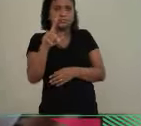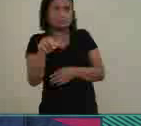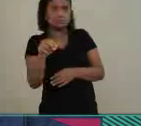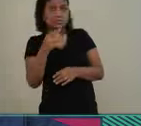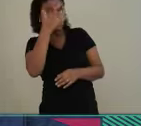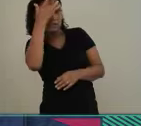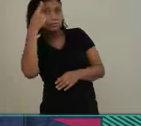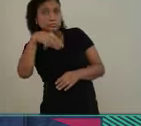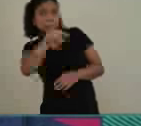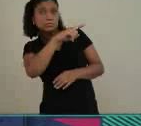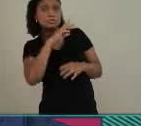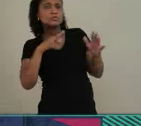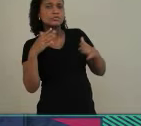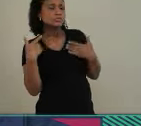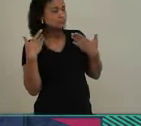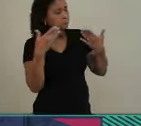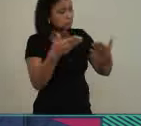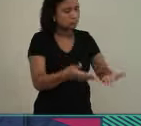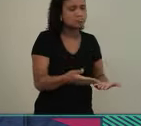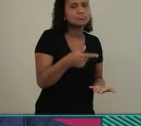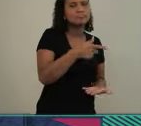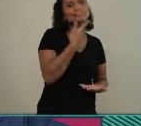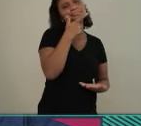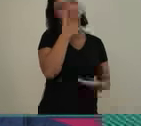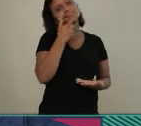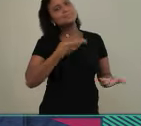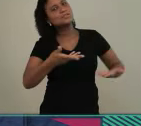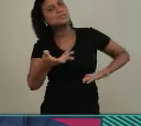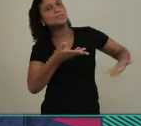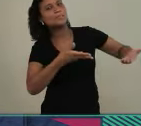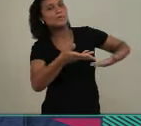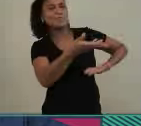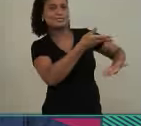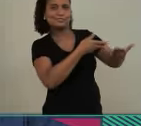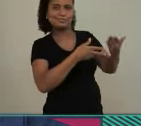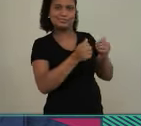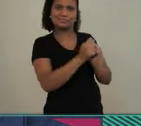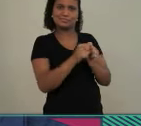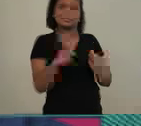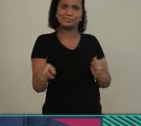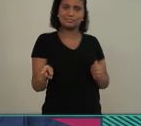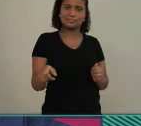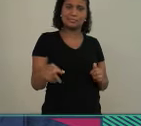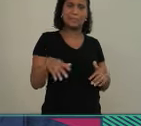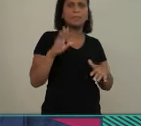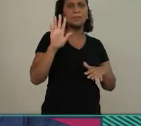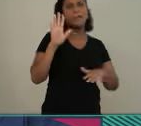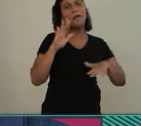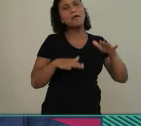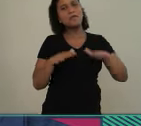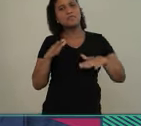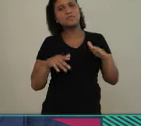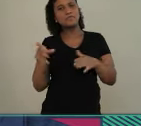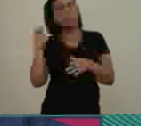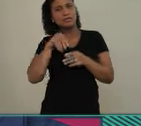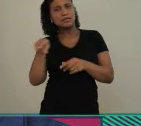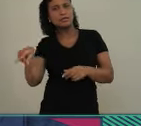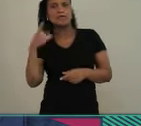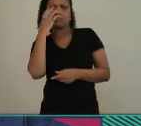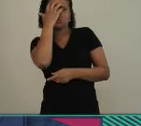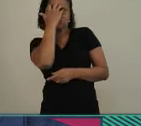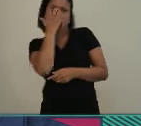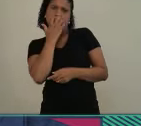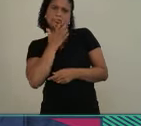muito querido. As pessoas onde chega, eles simpatizam com ele, né? Apesar de ser meio sério,